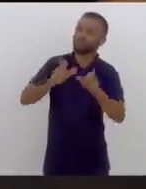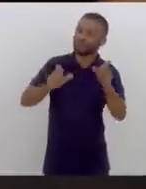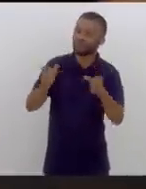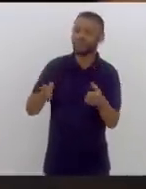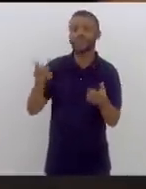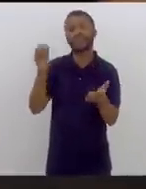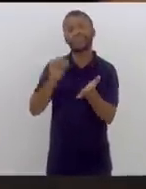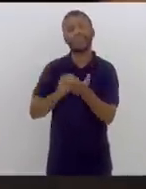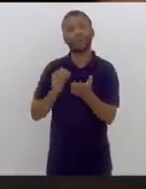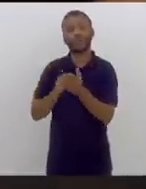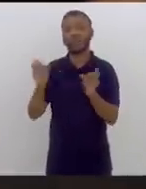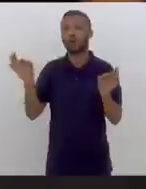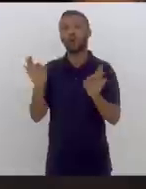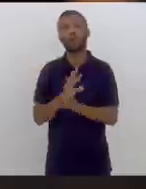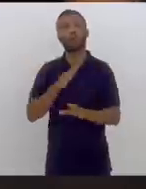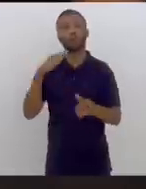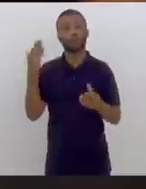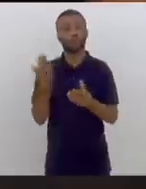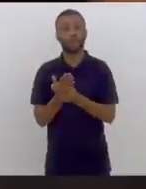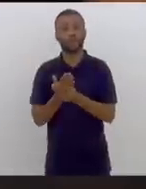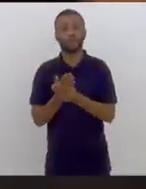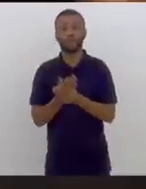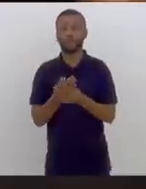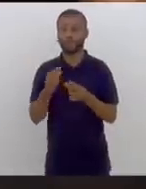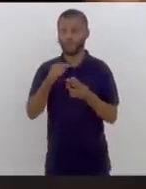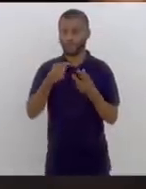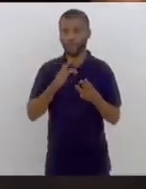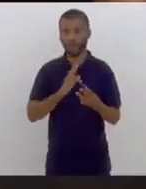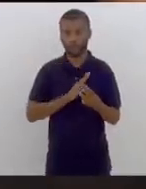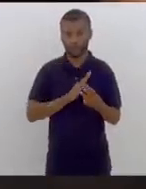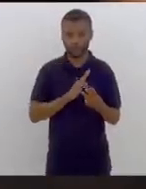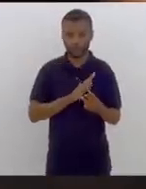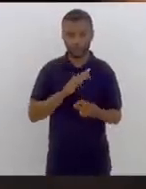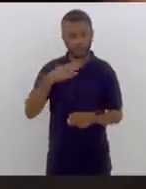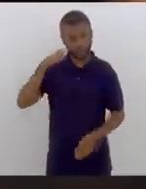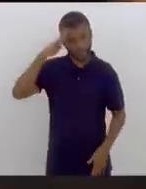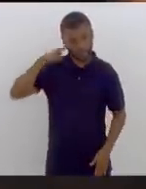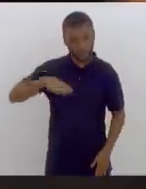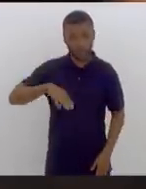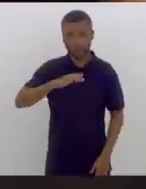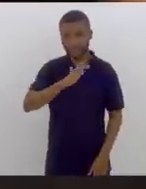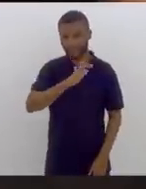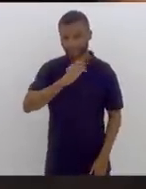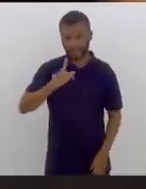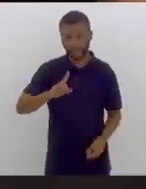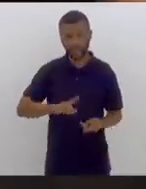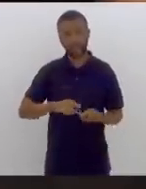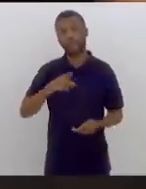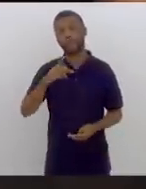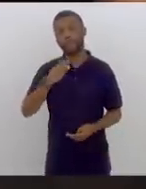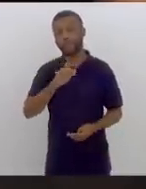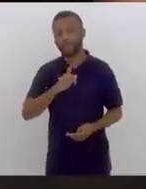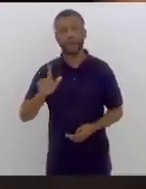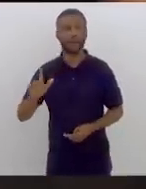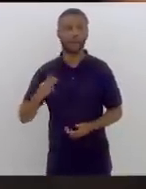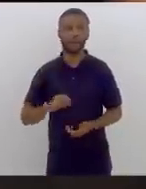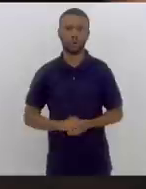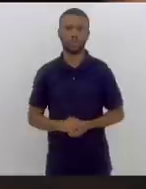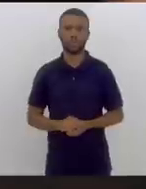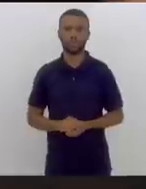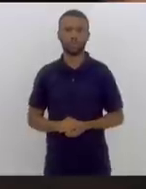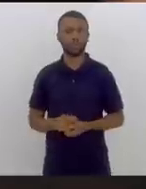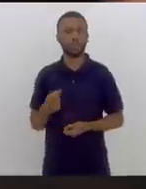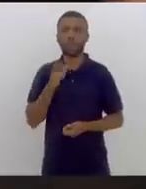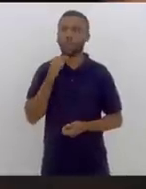à frente isso nas três instituições polícias Polícia Militar Polícia penal e polícia civil não